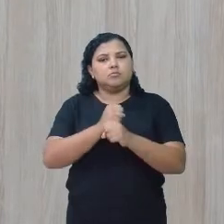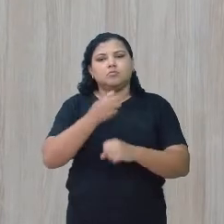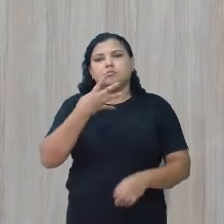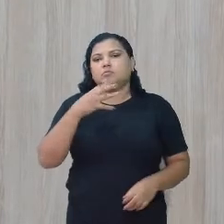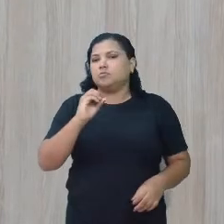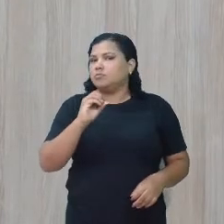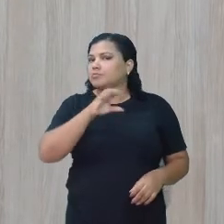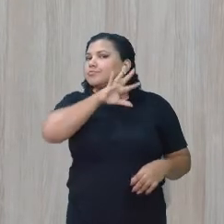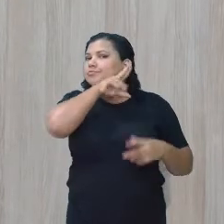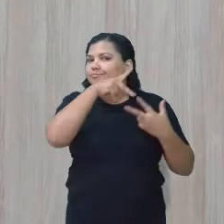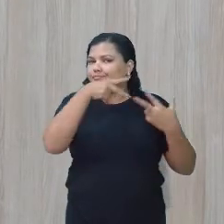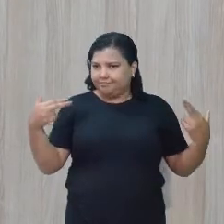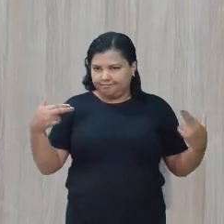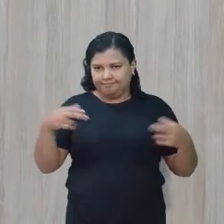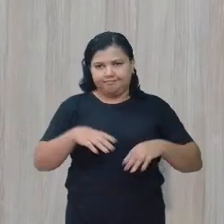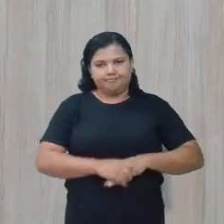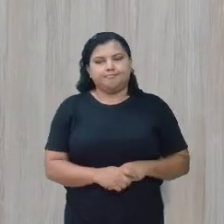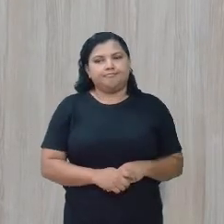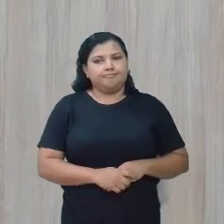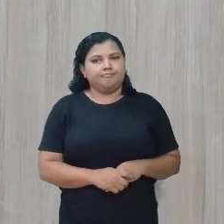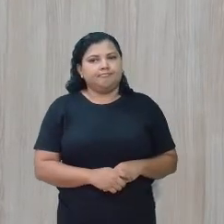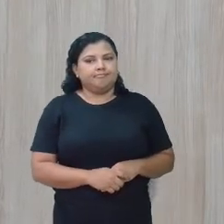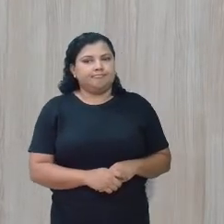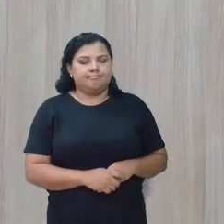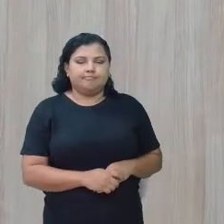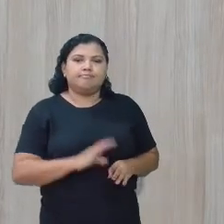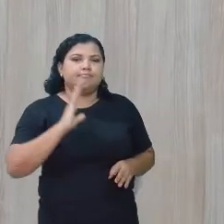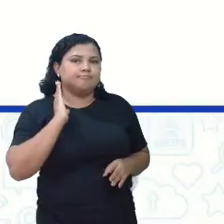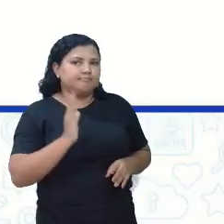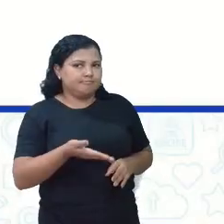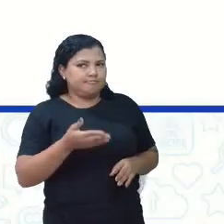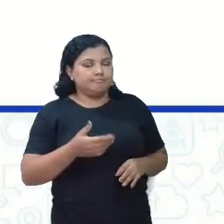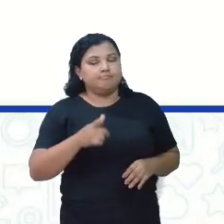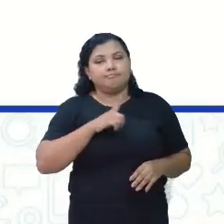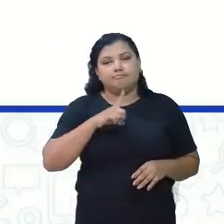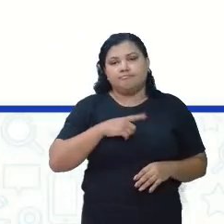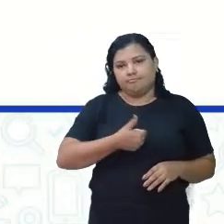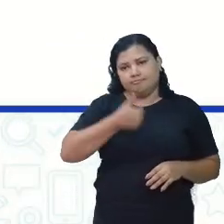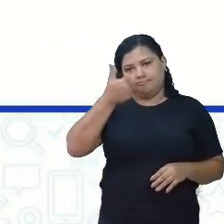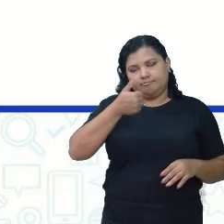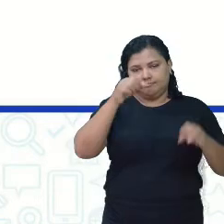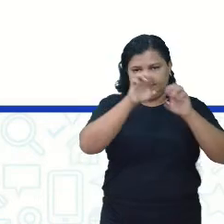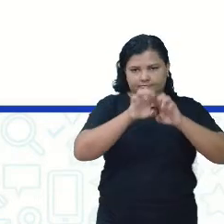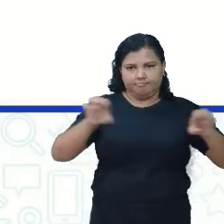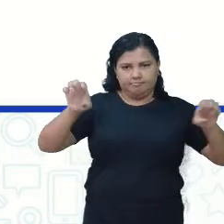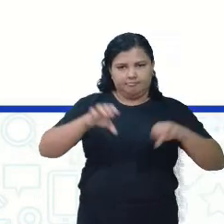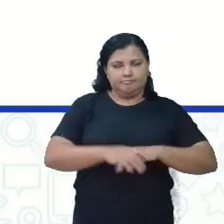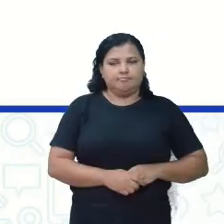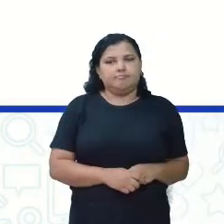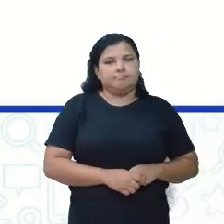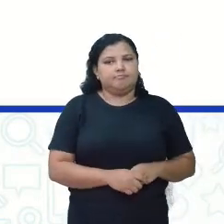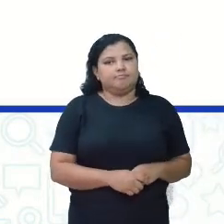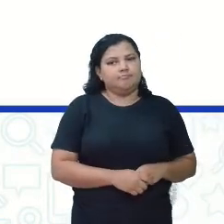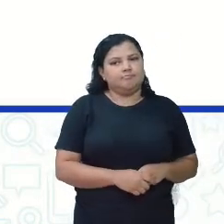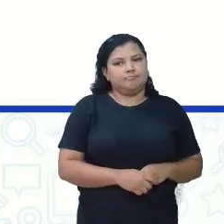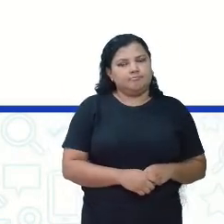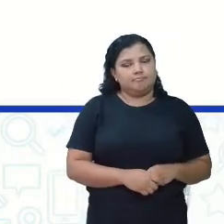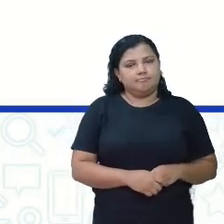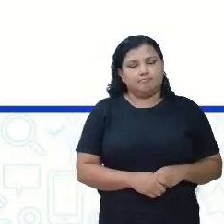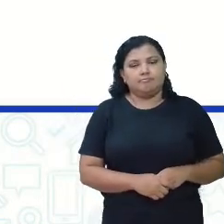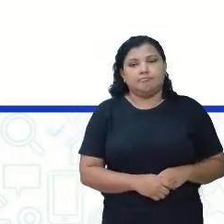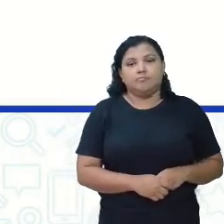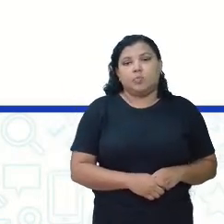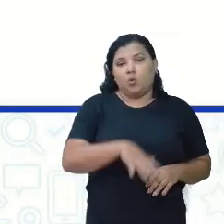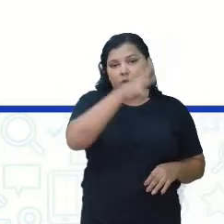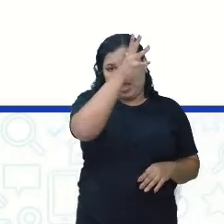40 animais. Então, daí eu já tiro a nossa primeira equação, certo? Eu tenho a galinha aí,